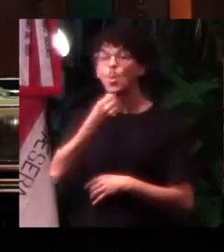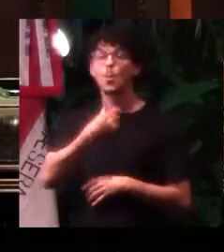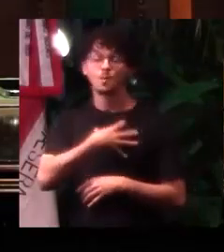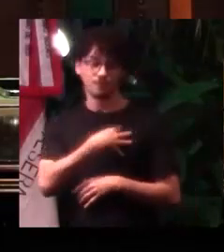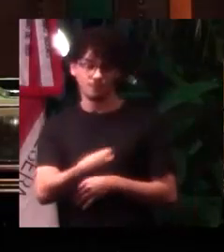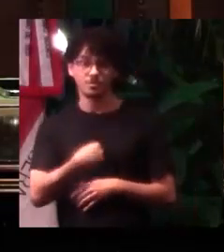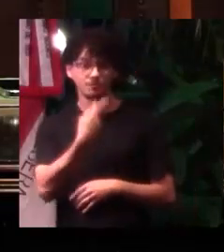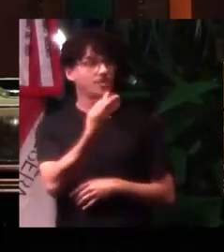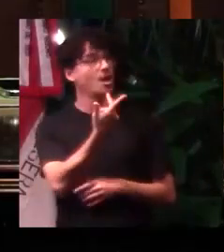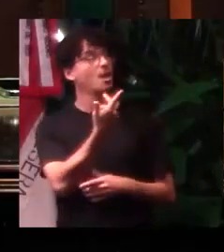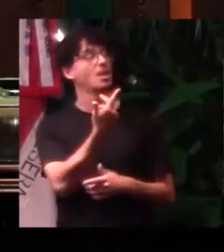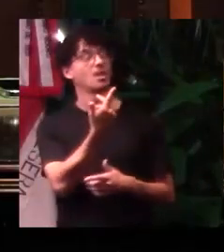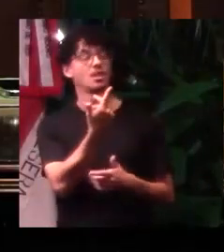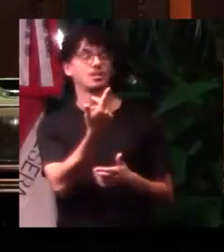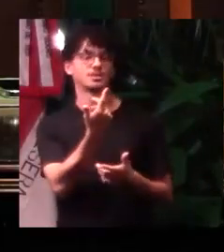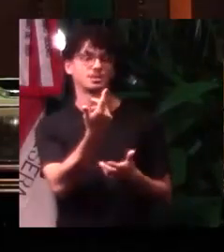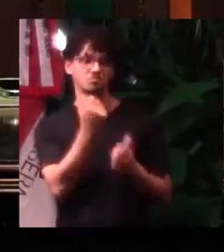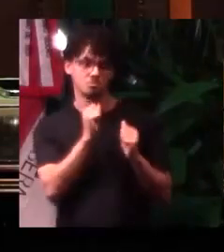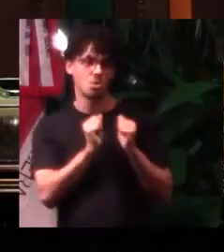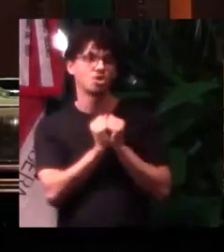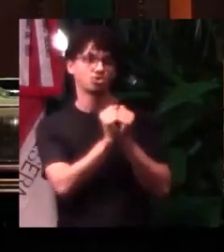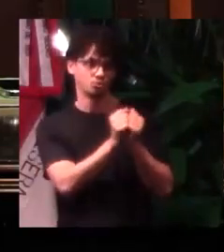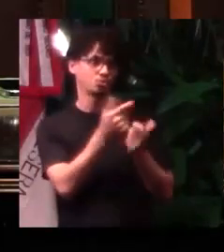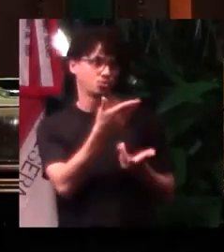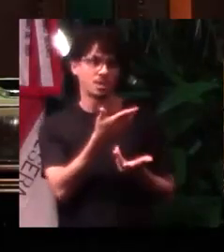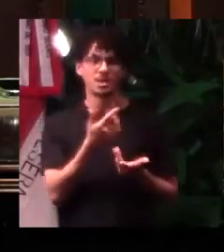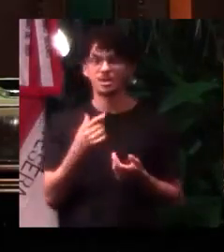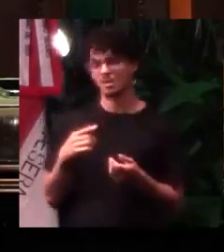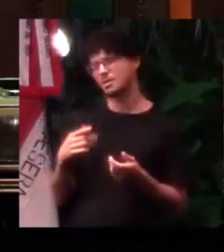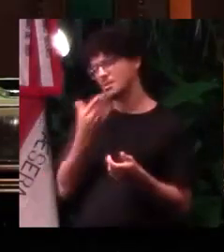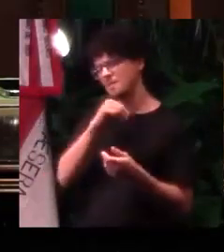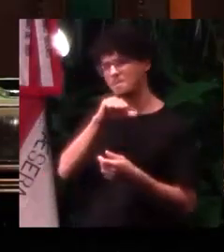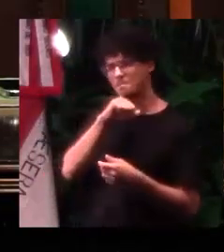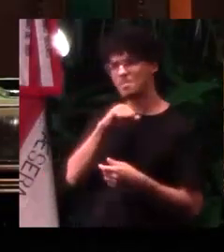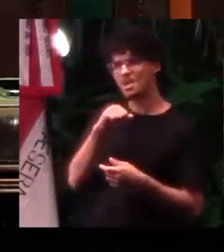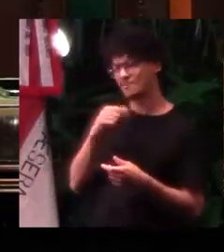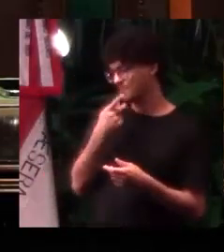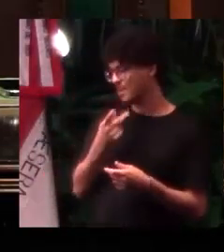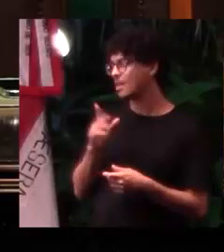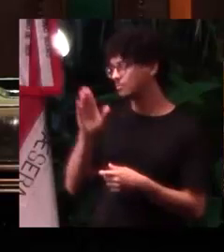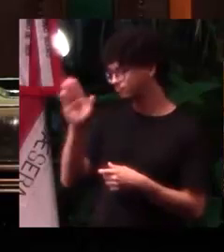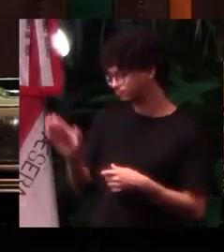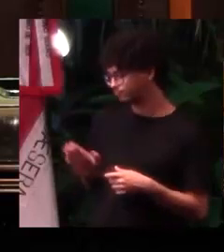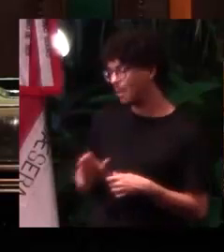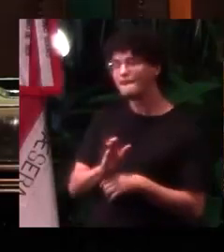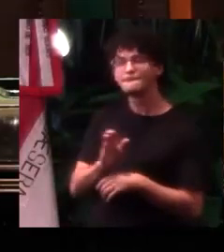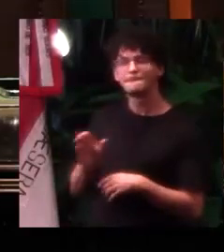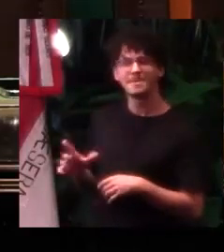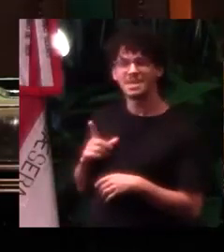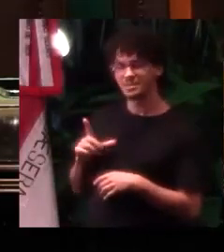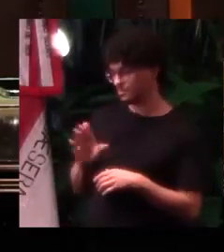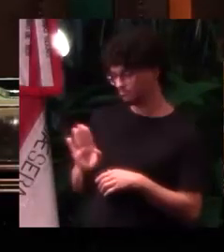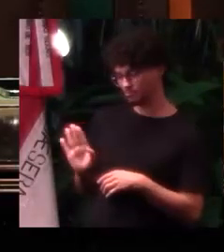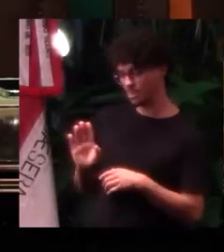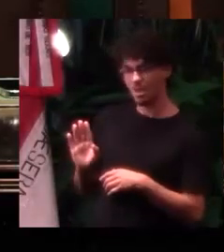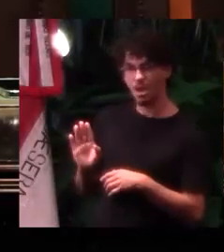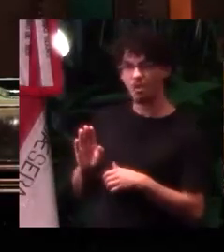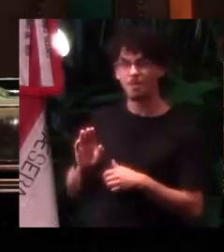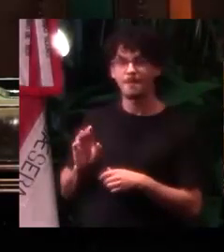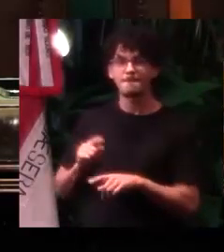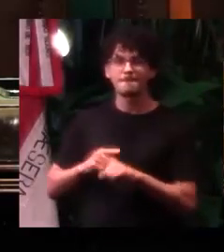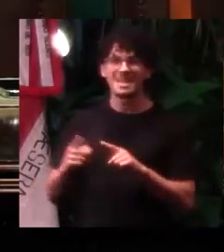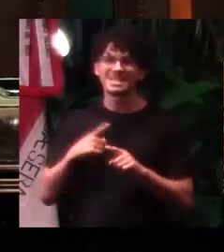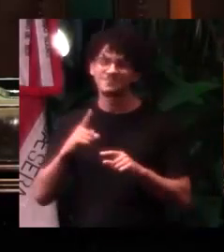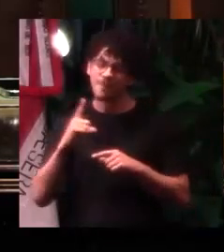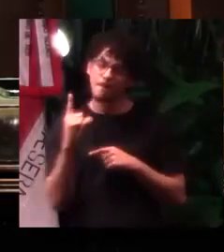para ir com ele, e ele faz uma espécie de bênção, gesto de bênção e ao mesmo tempo de recusa, e vai embora. Só que ele não